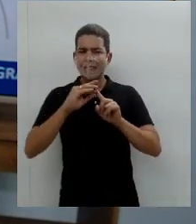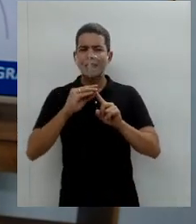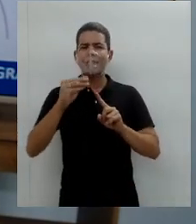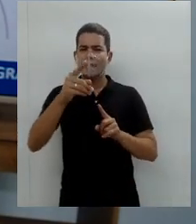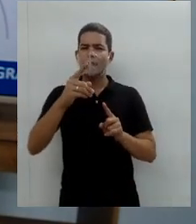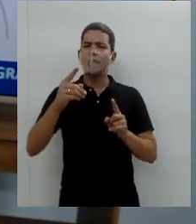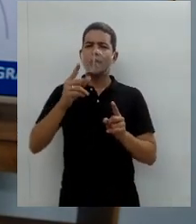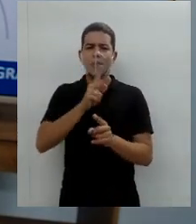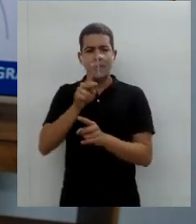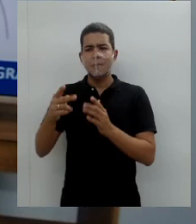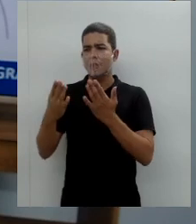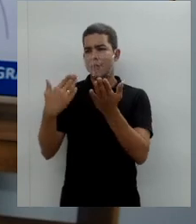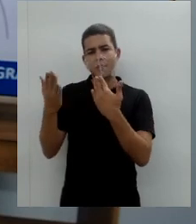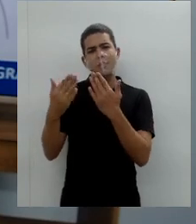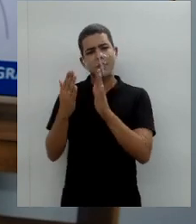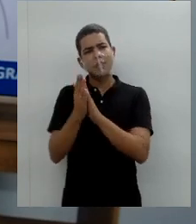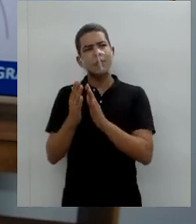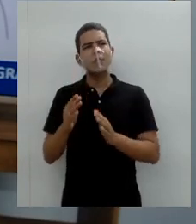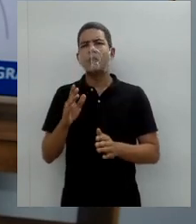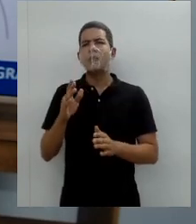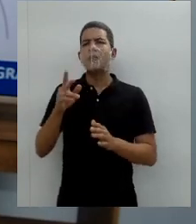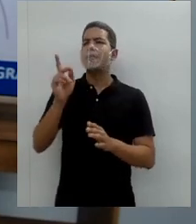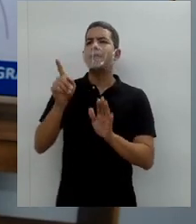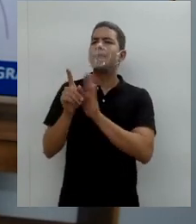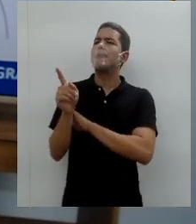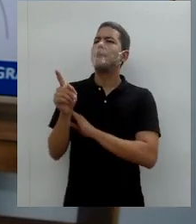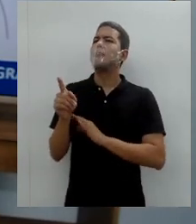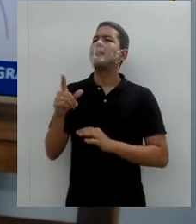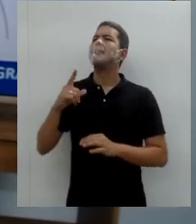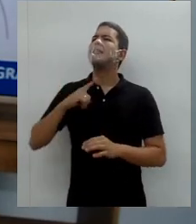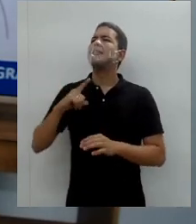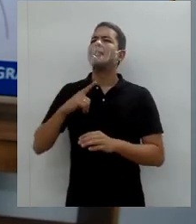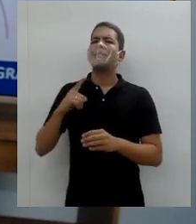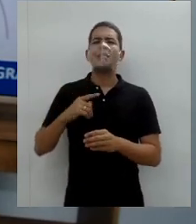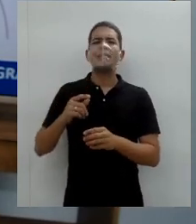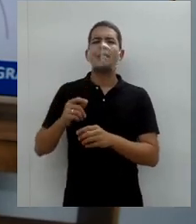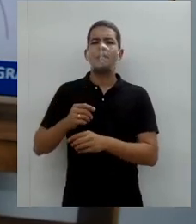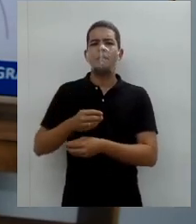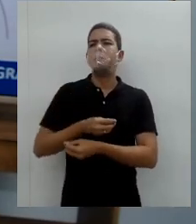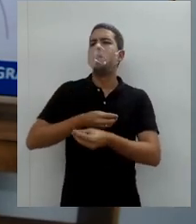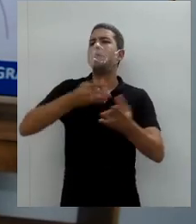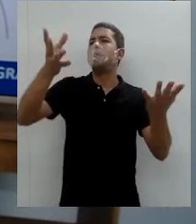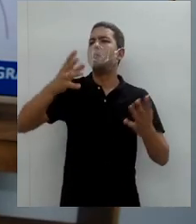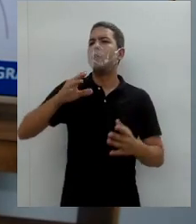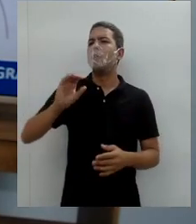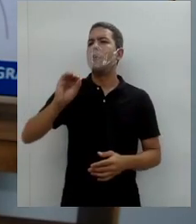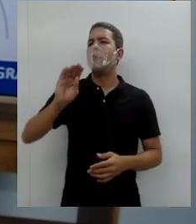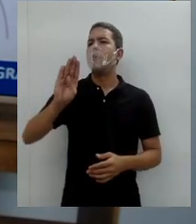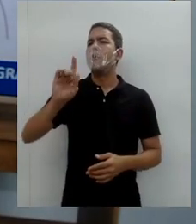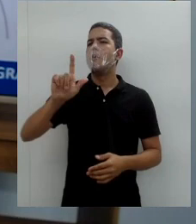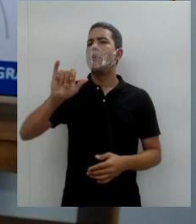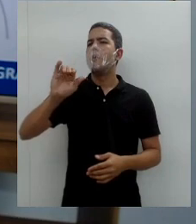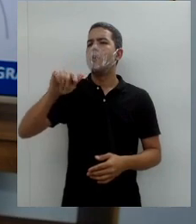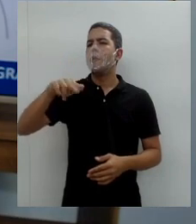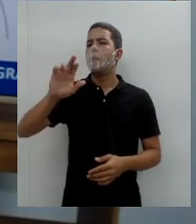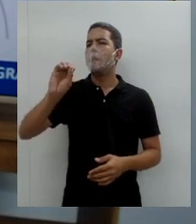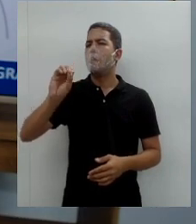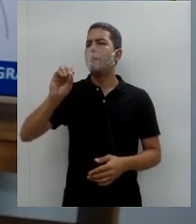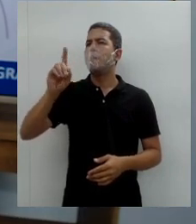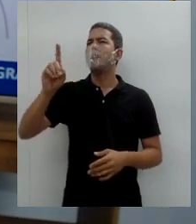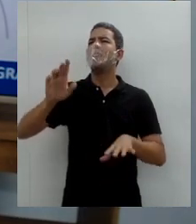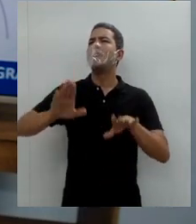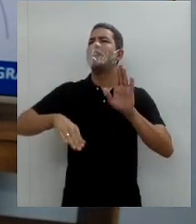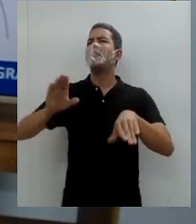pode conversar com o seu professor depois. Professor, no lançamento oblíquo, qual é a variável que vai ter o